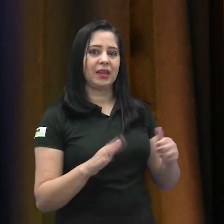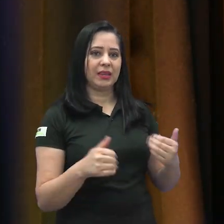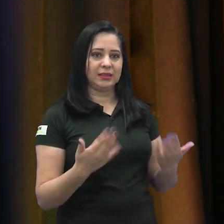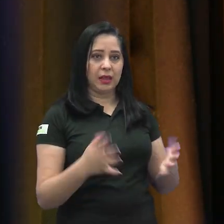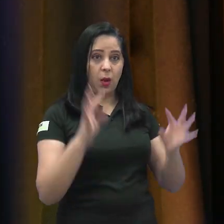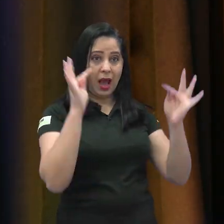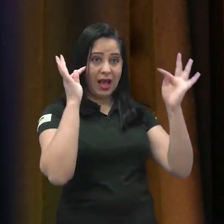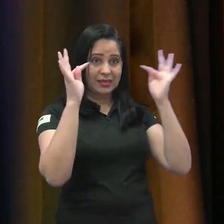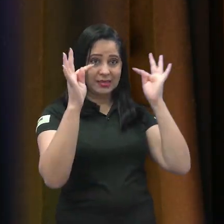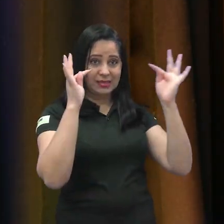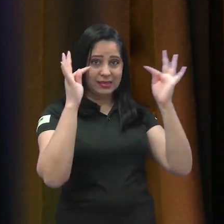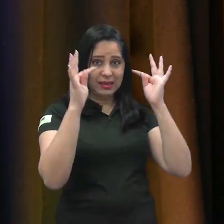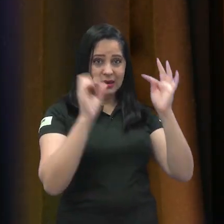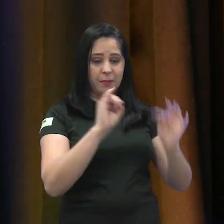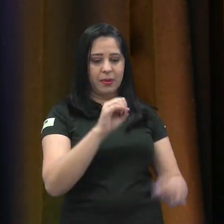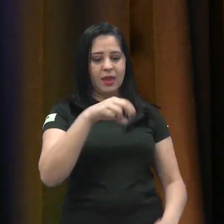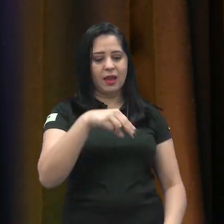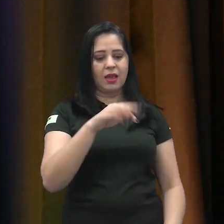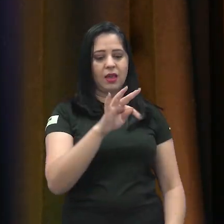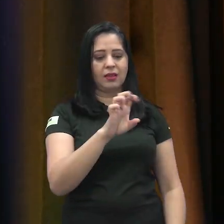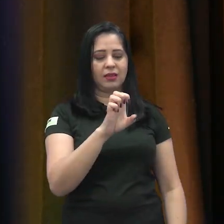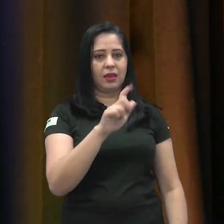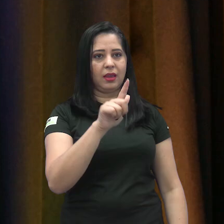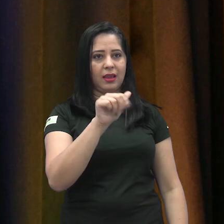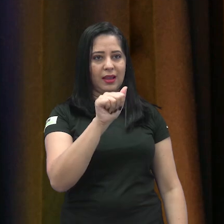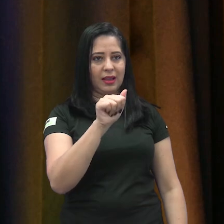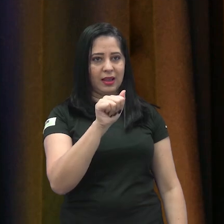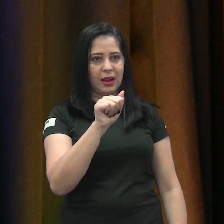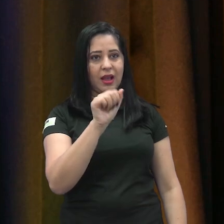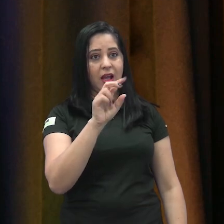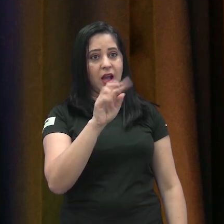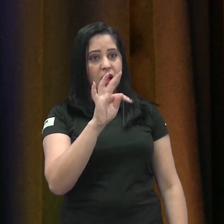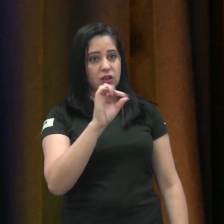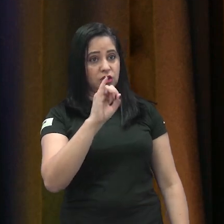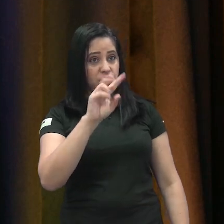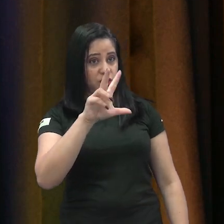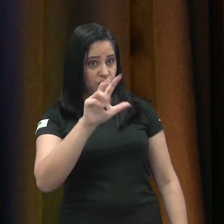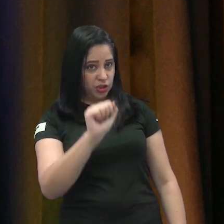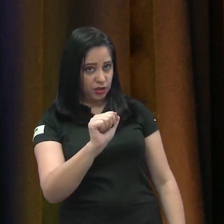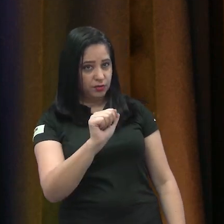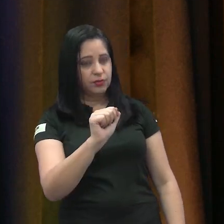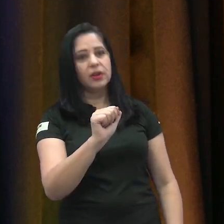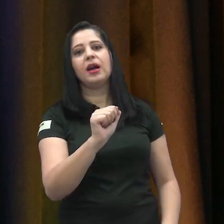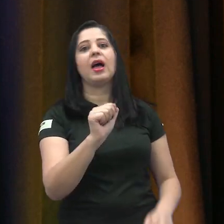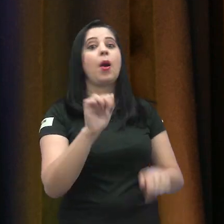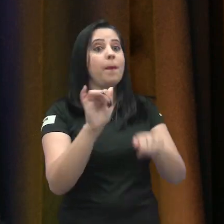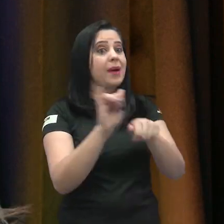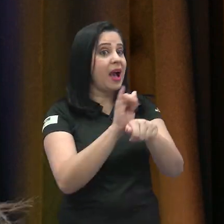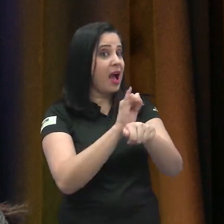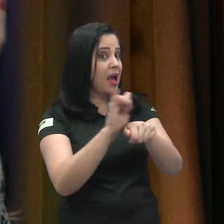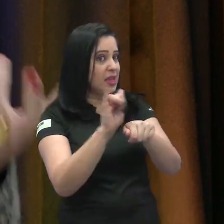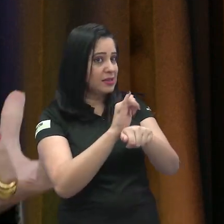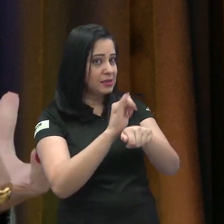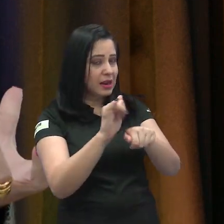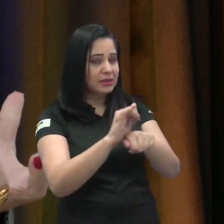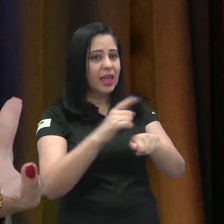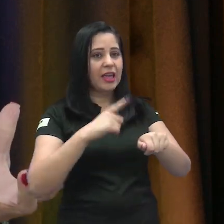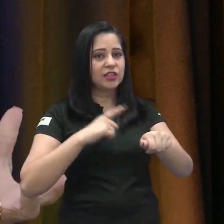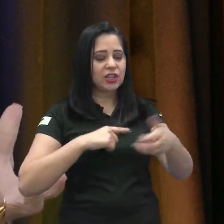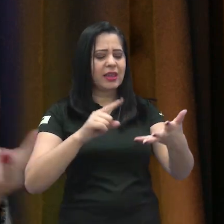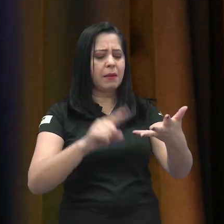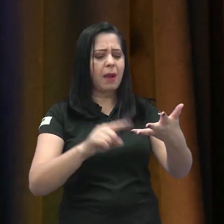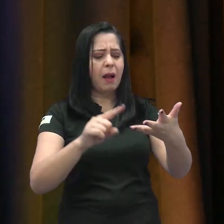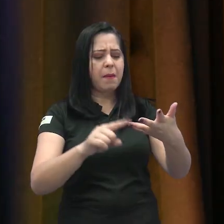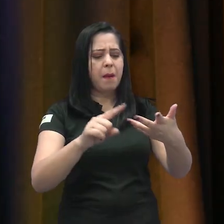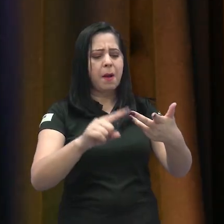verdade, as terapias integrativas, ela é um caminho, né? Bem sabemos que, assim, abrimos um leque,